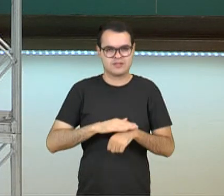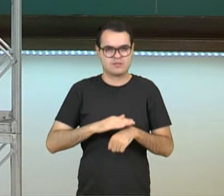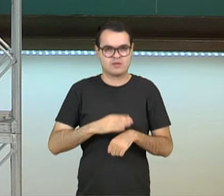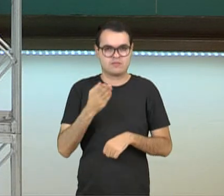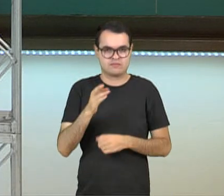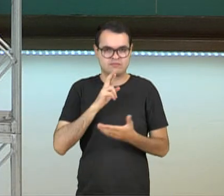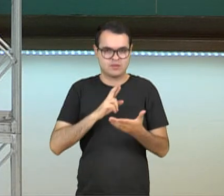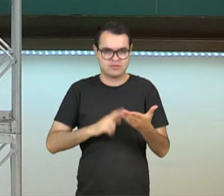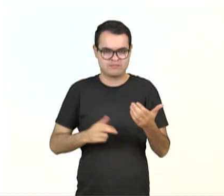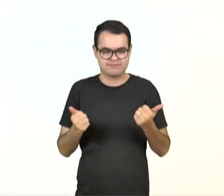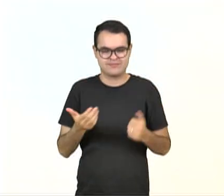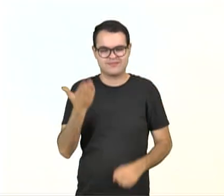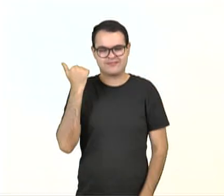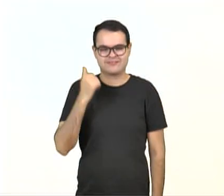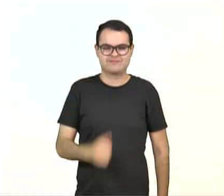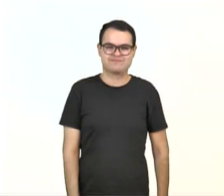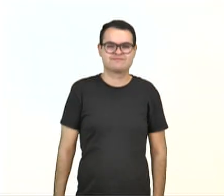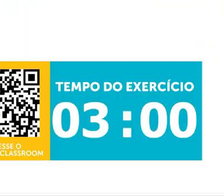então para responder, vamos lá?